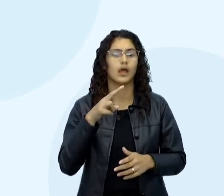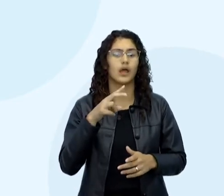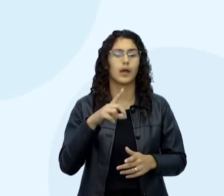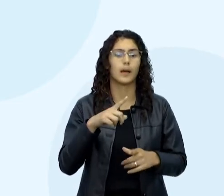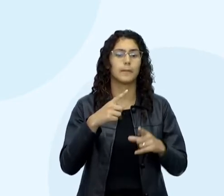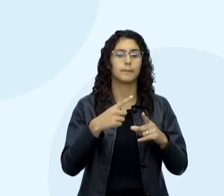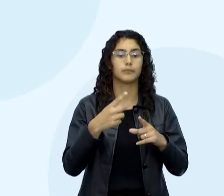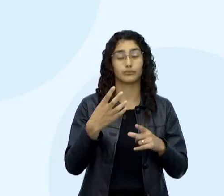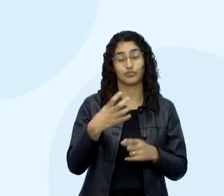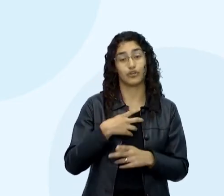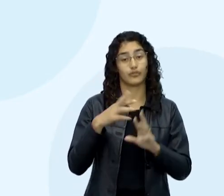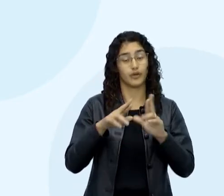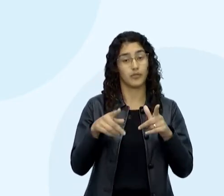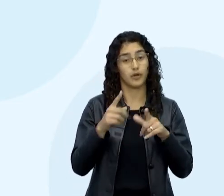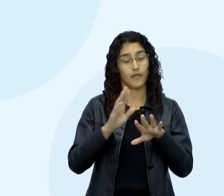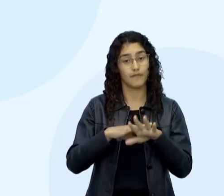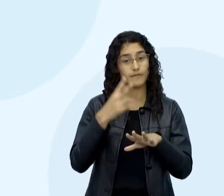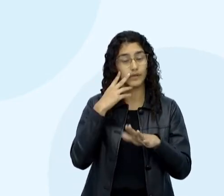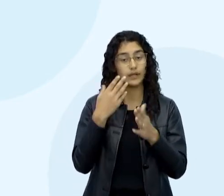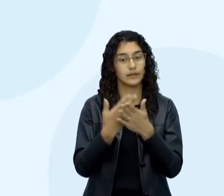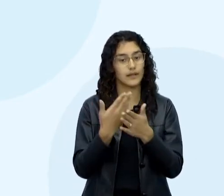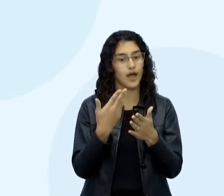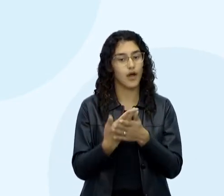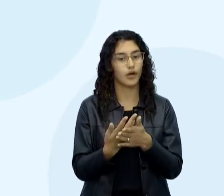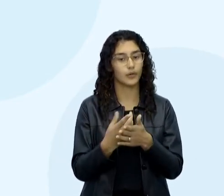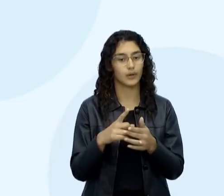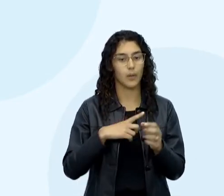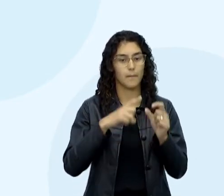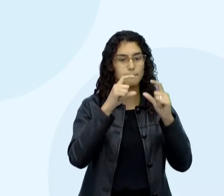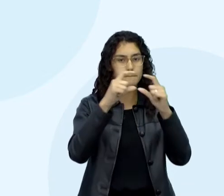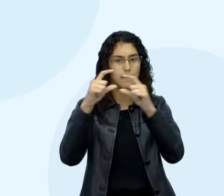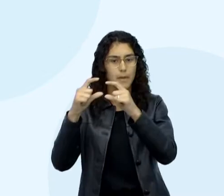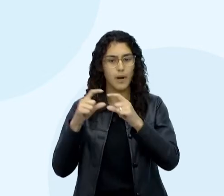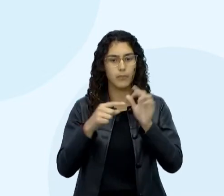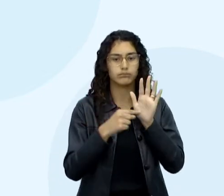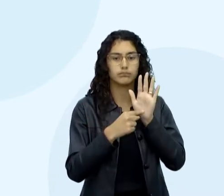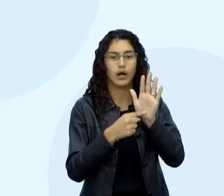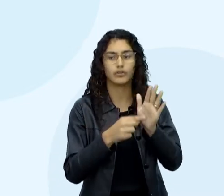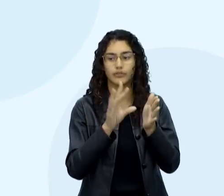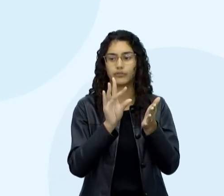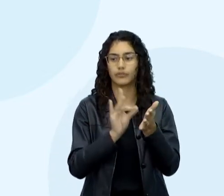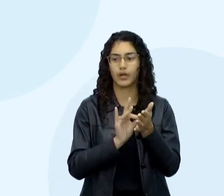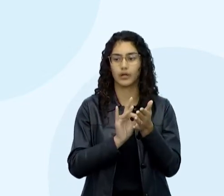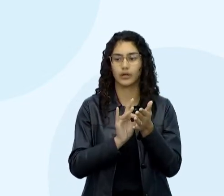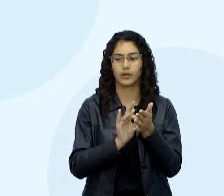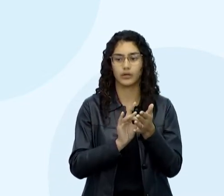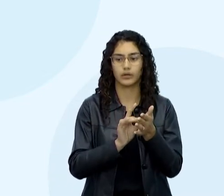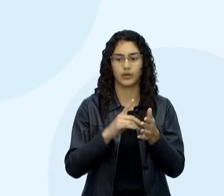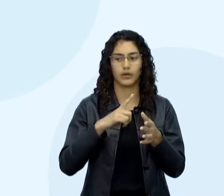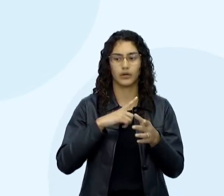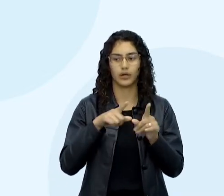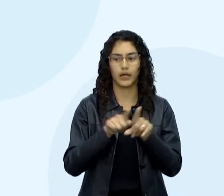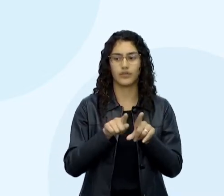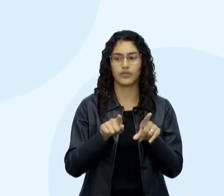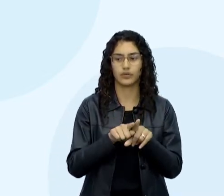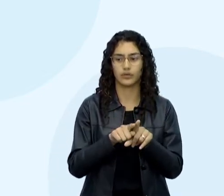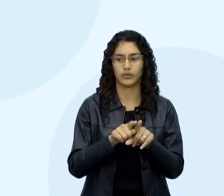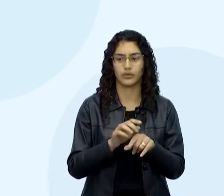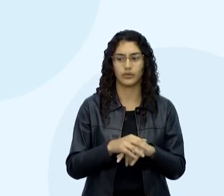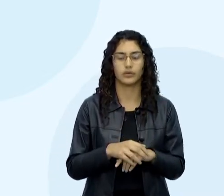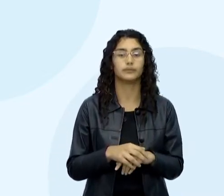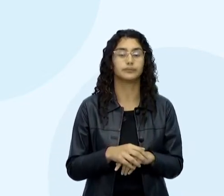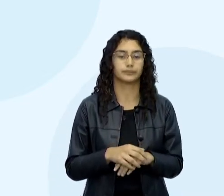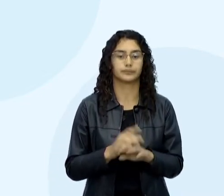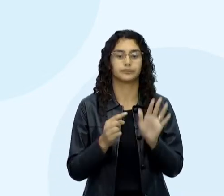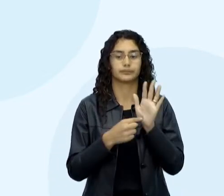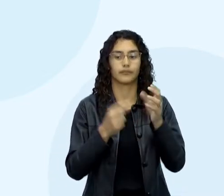disso numa aula sobre um emoji, ele não retrata necessariamente uma opinião. Então, falar sorrindo quer dizer que você está sorrindo para